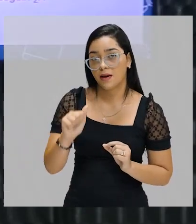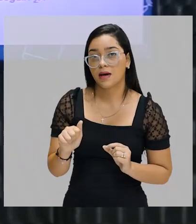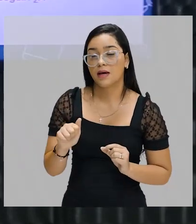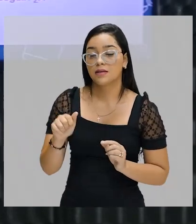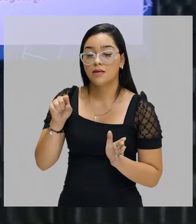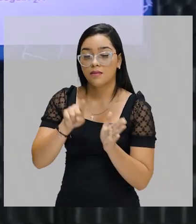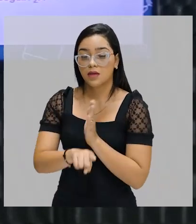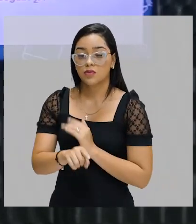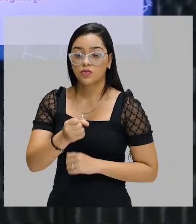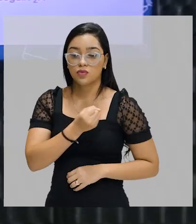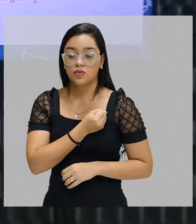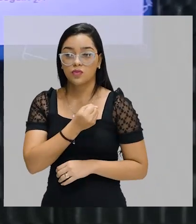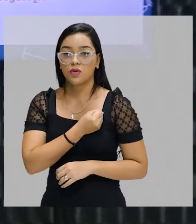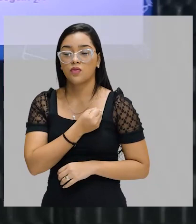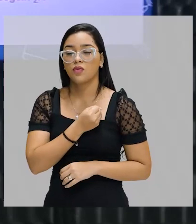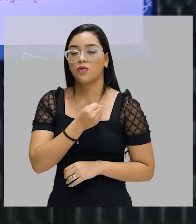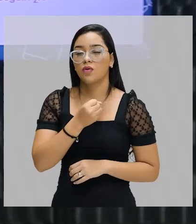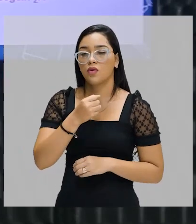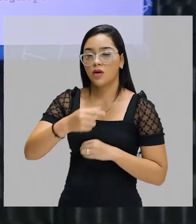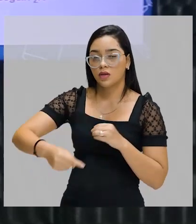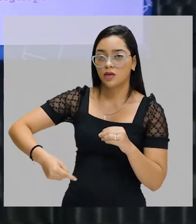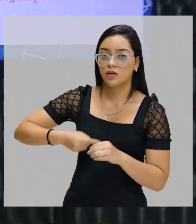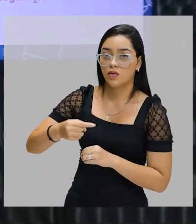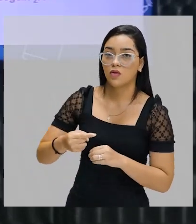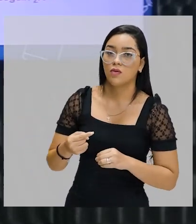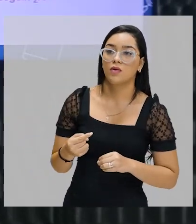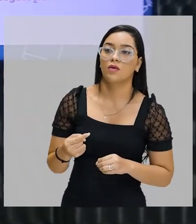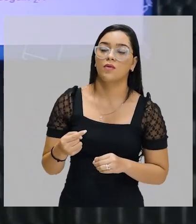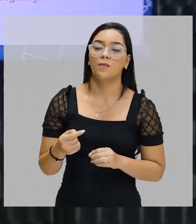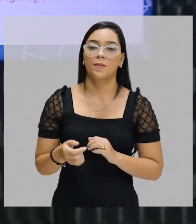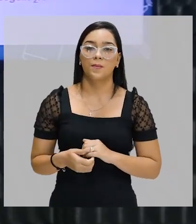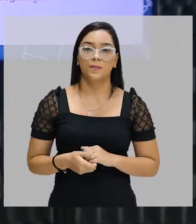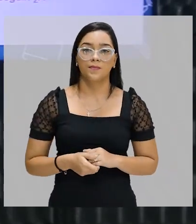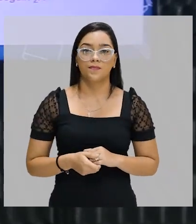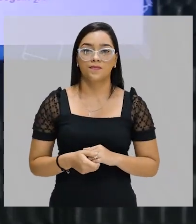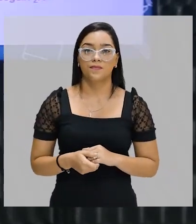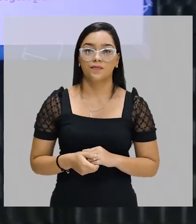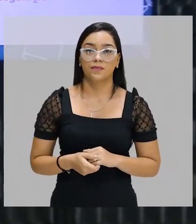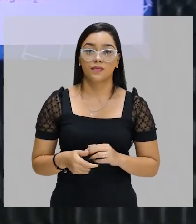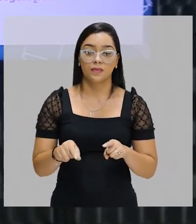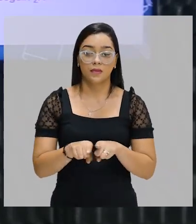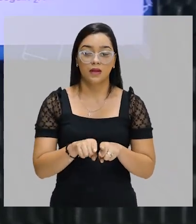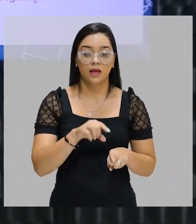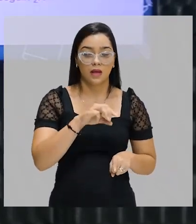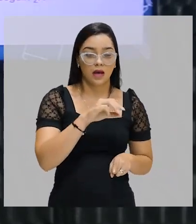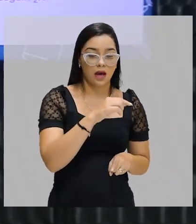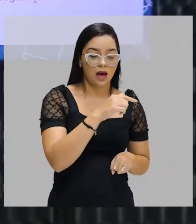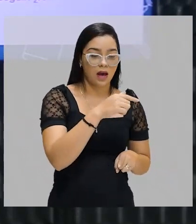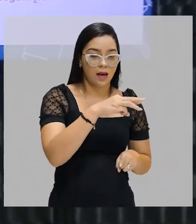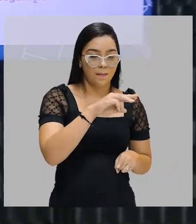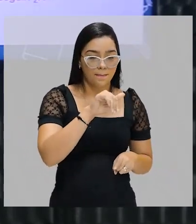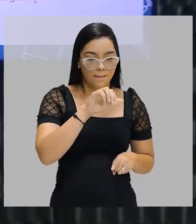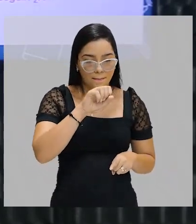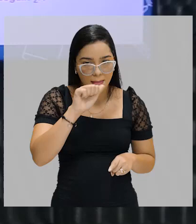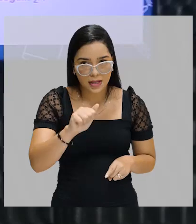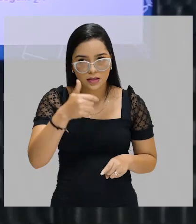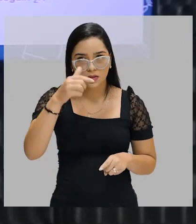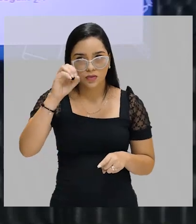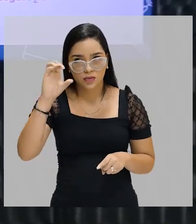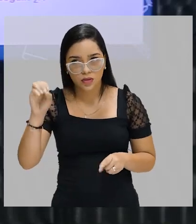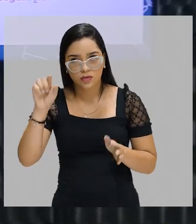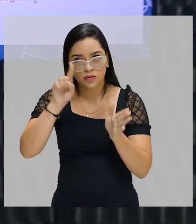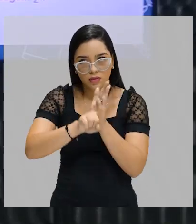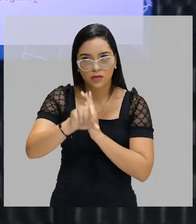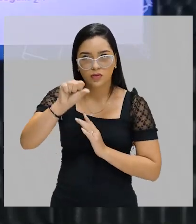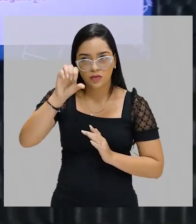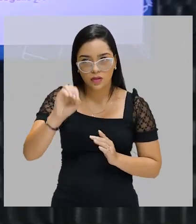né, menos o número atômico. A massa menos o número atômico. A massa é 200 menos 80, porque eu sei